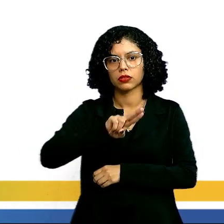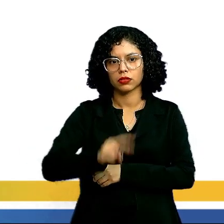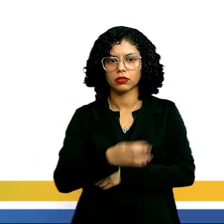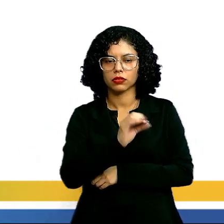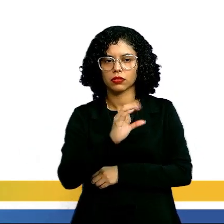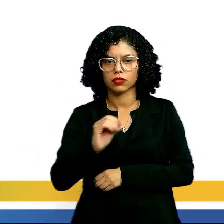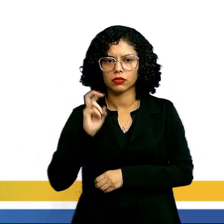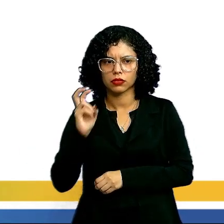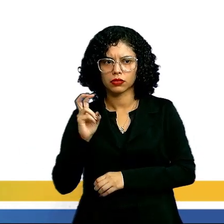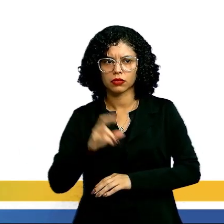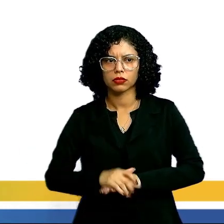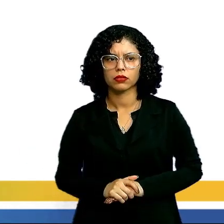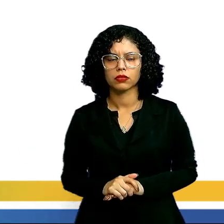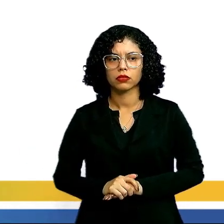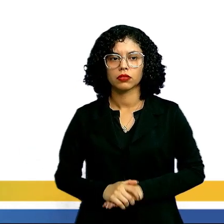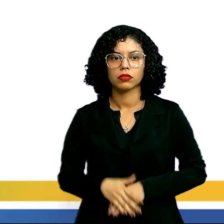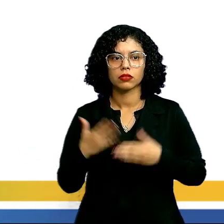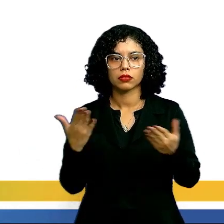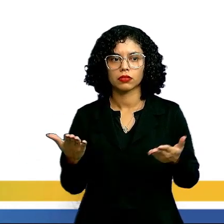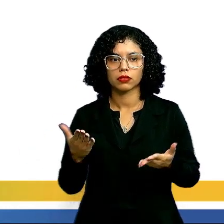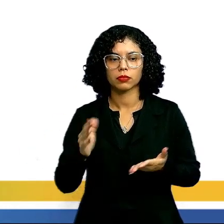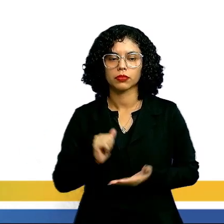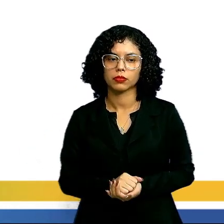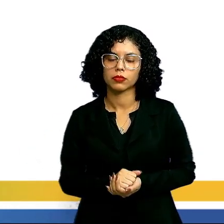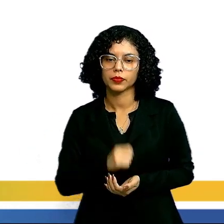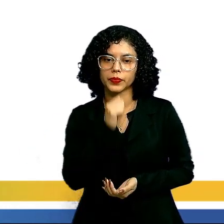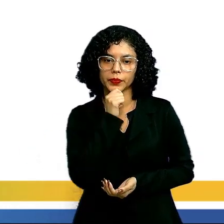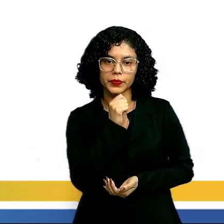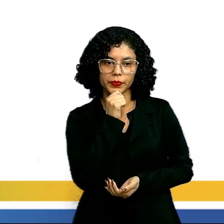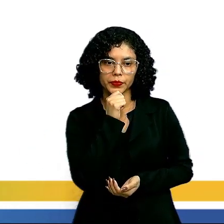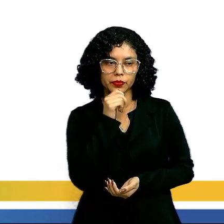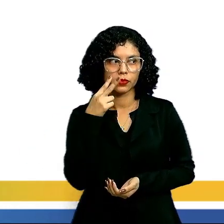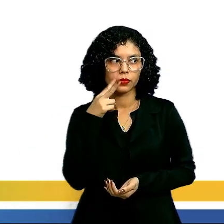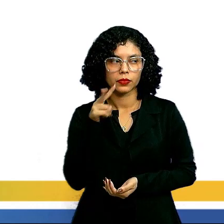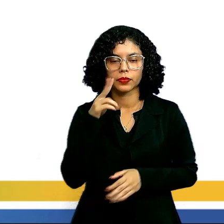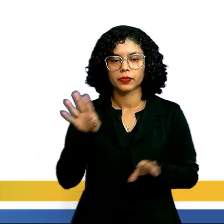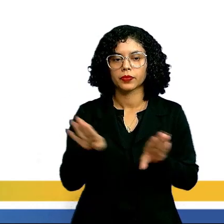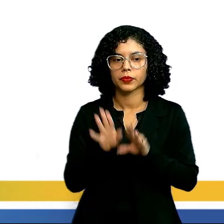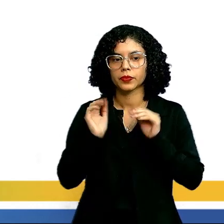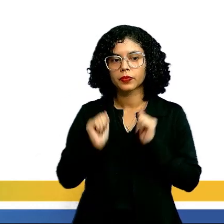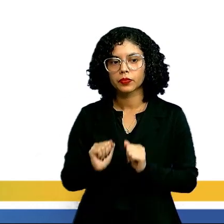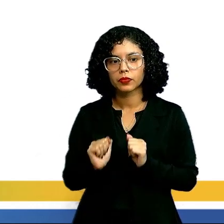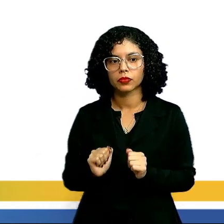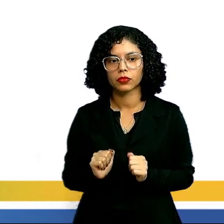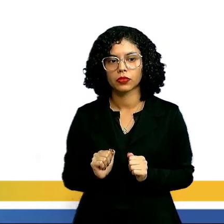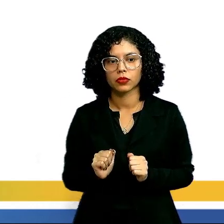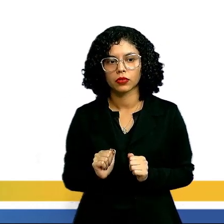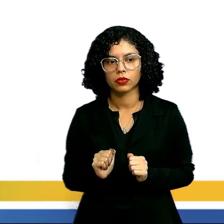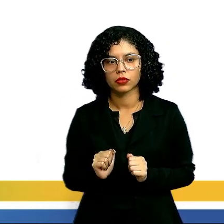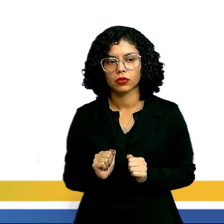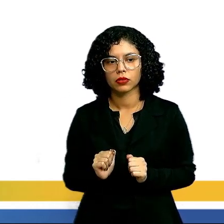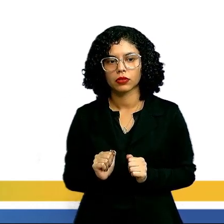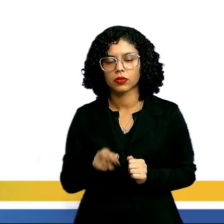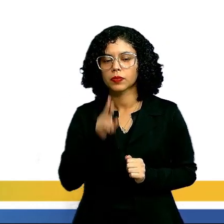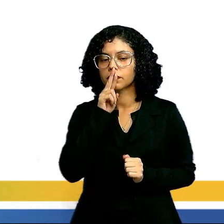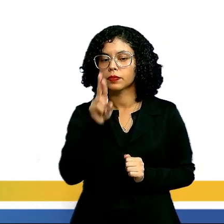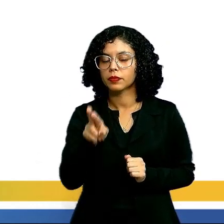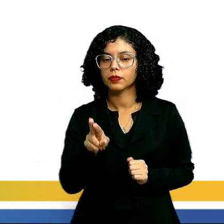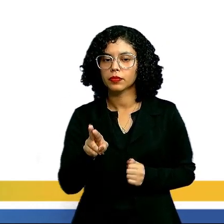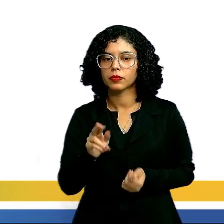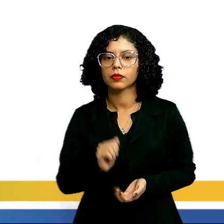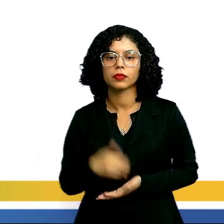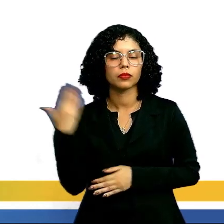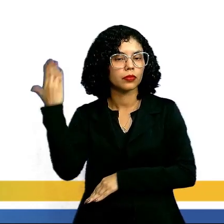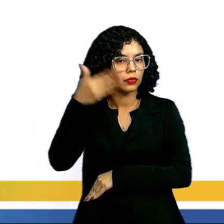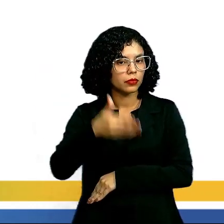de 2005. Então aí, a gente olhando o gráfico, a gente pode fazer uma resposta bem